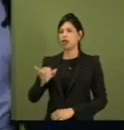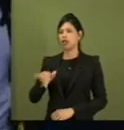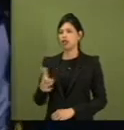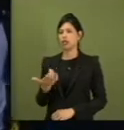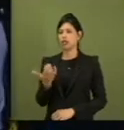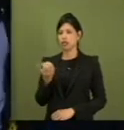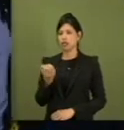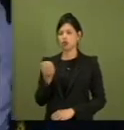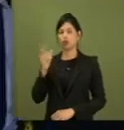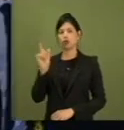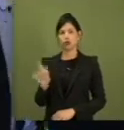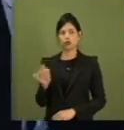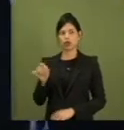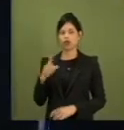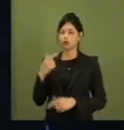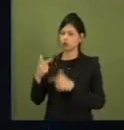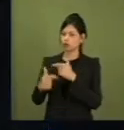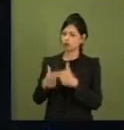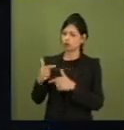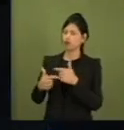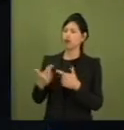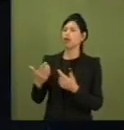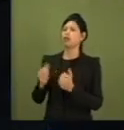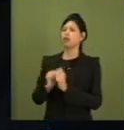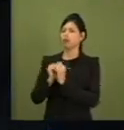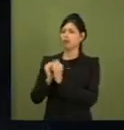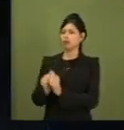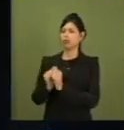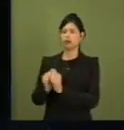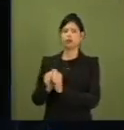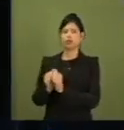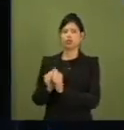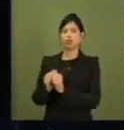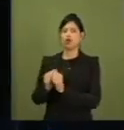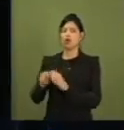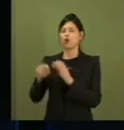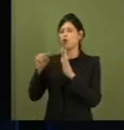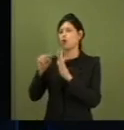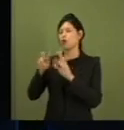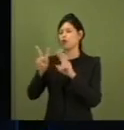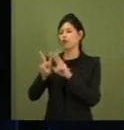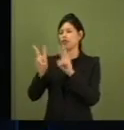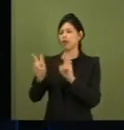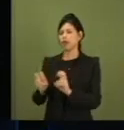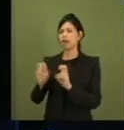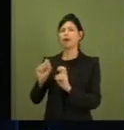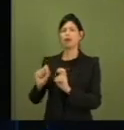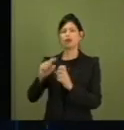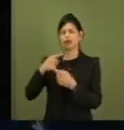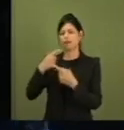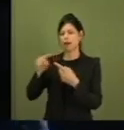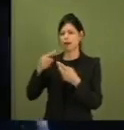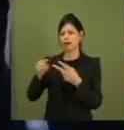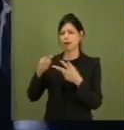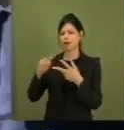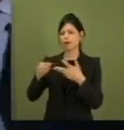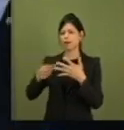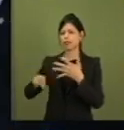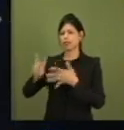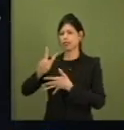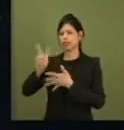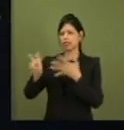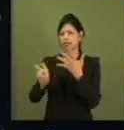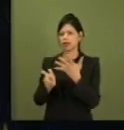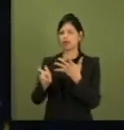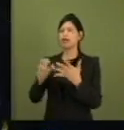a questão do trabalho escravo, a questão do movimento sindical, enfim, falamos todos os temas que interessam a